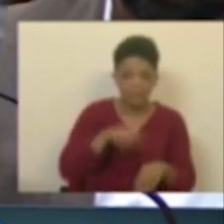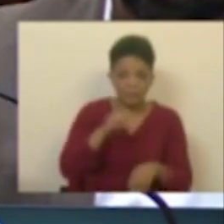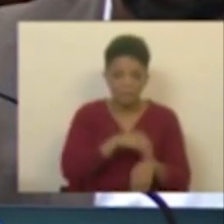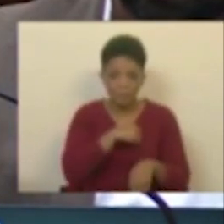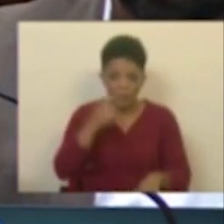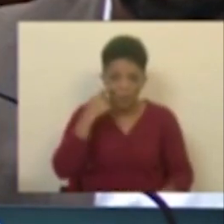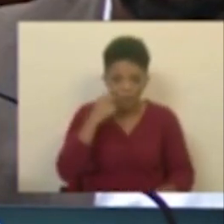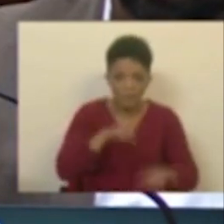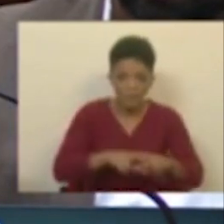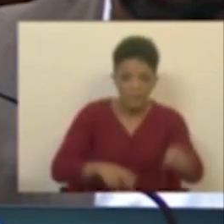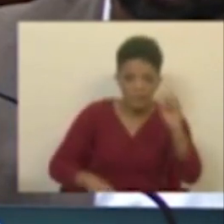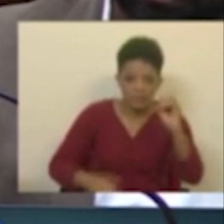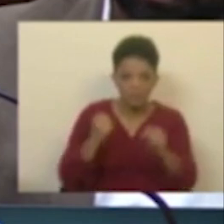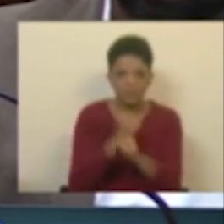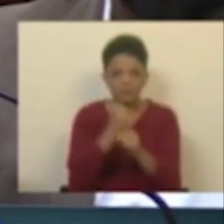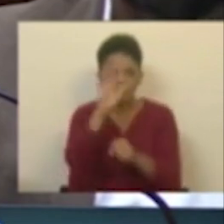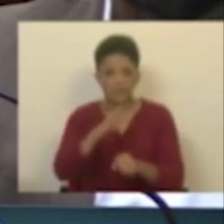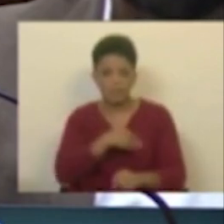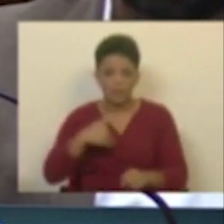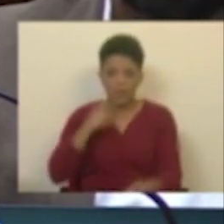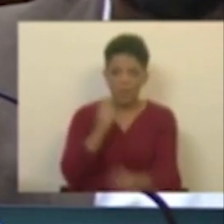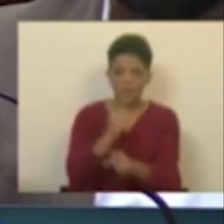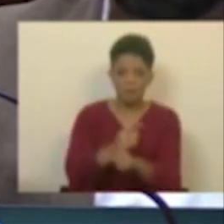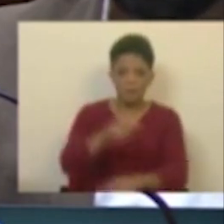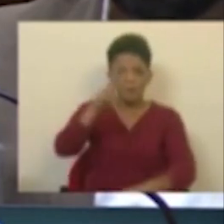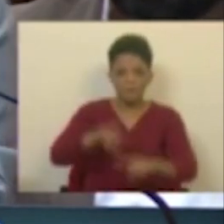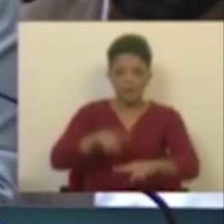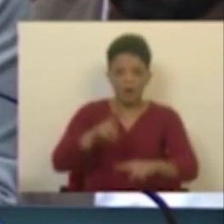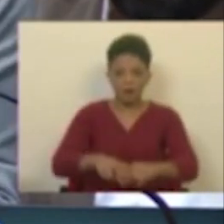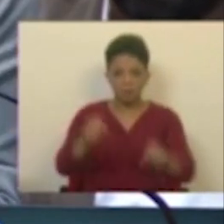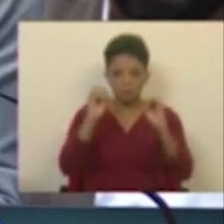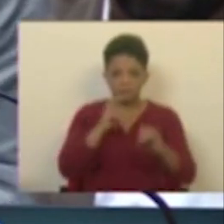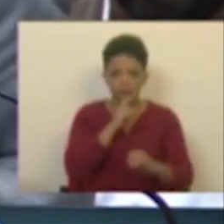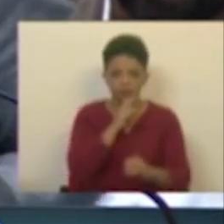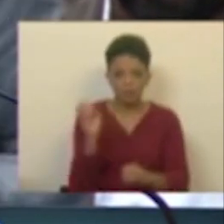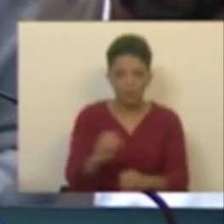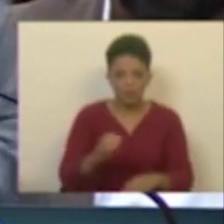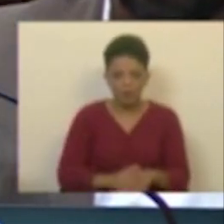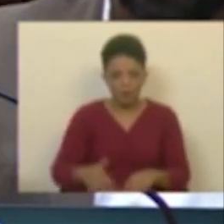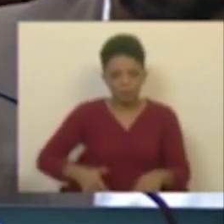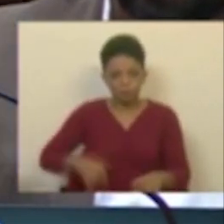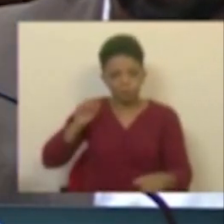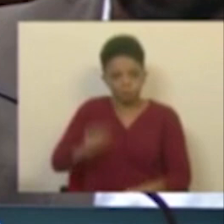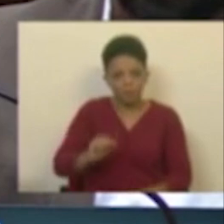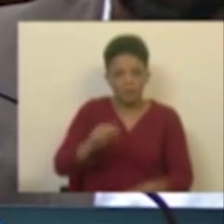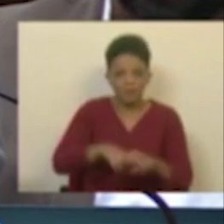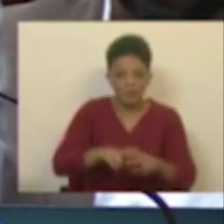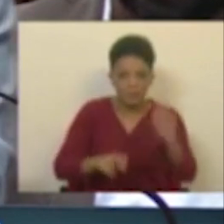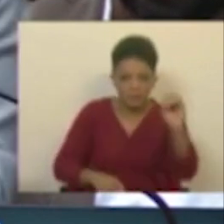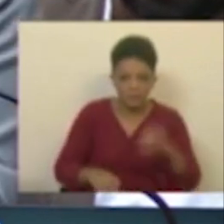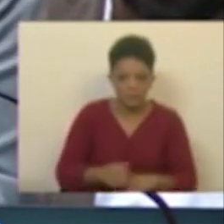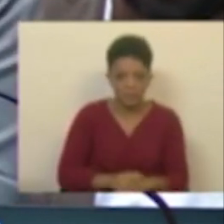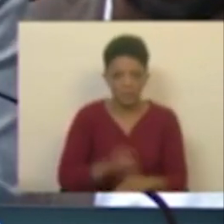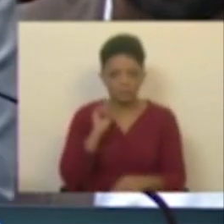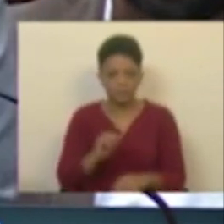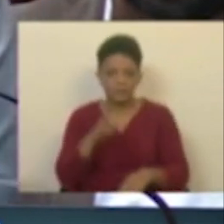oftalmologistas, zero vagas. No Serviço Nacional de Saúde continua a não haver nenhuma resposta. Gastroenterologia, zero vagas.